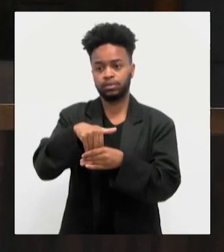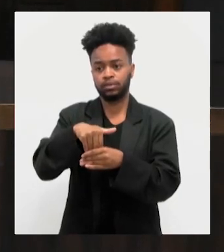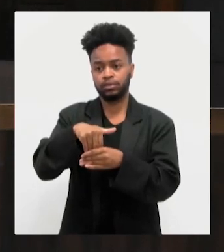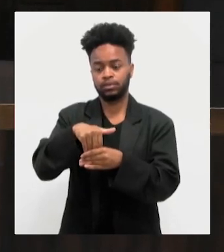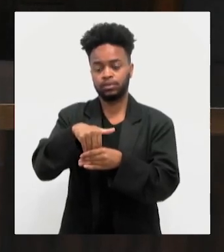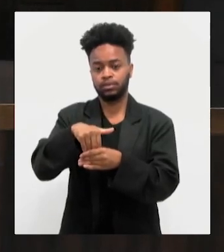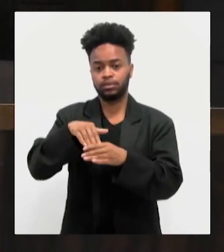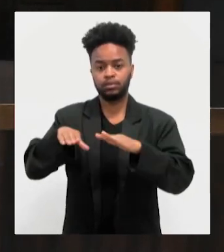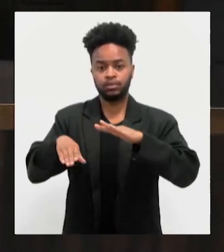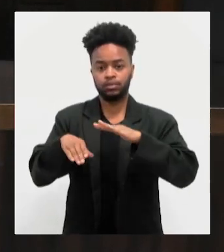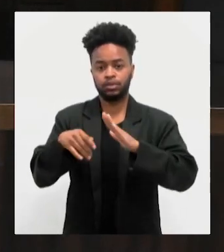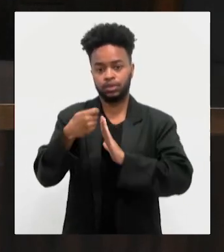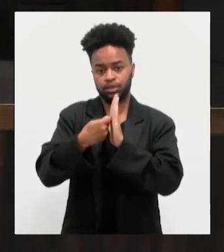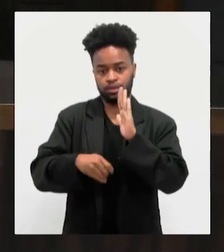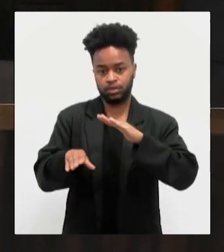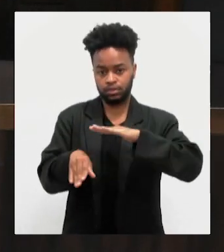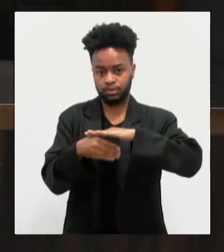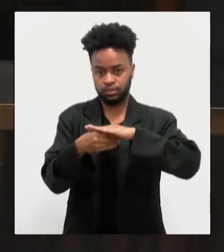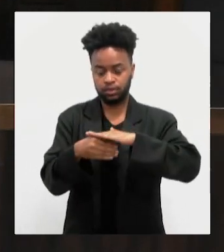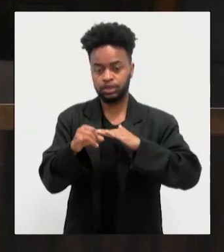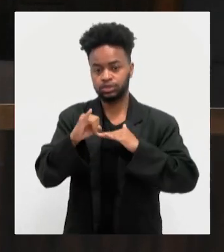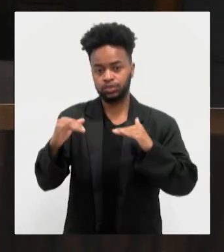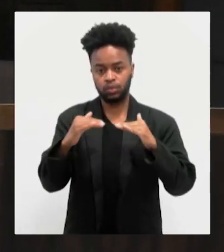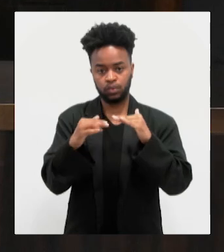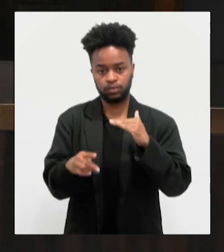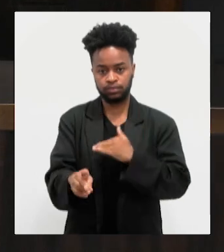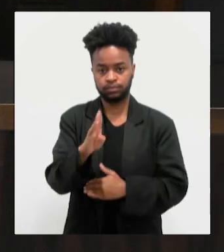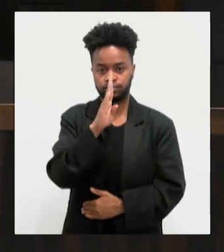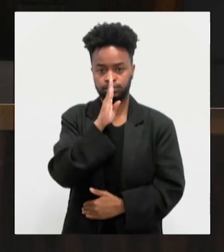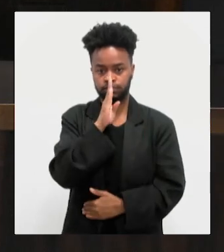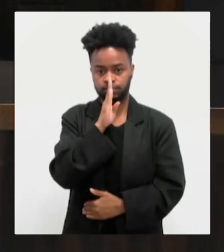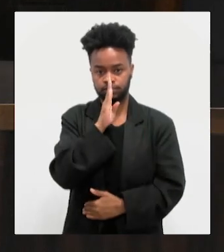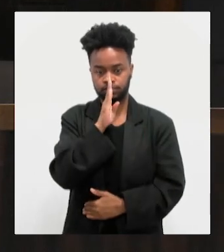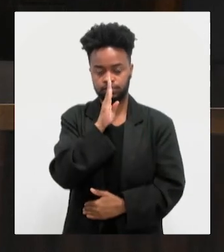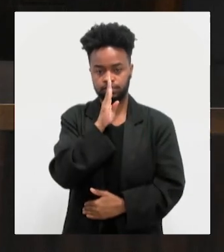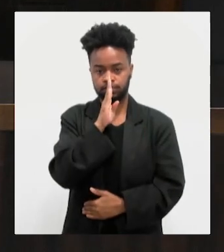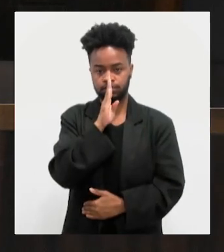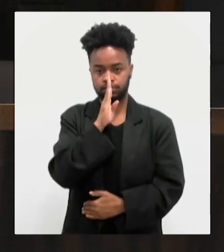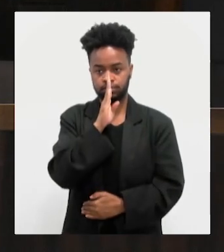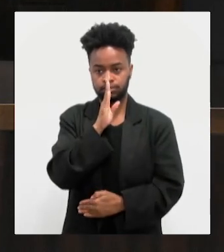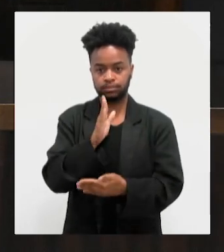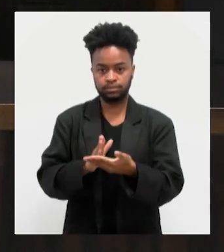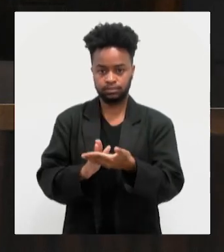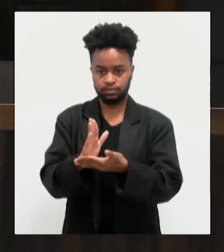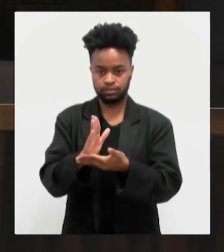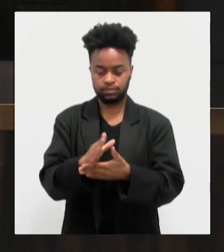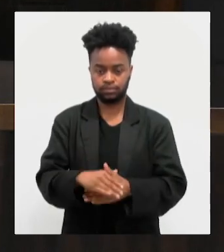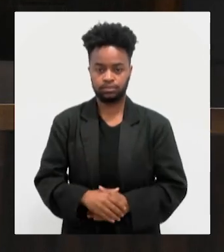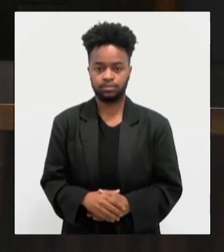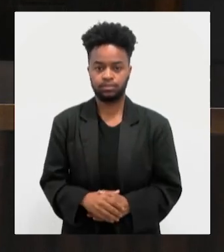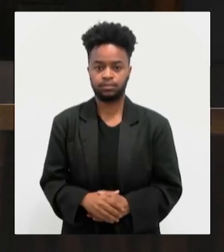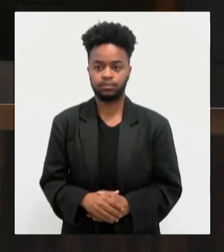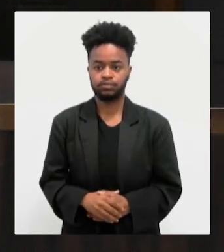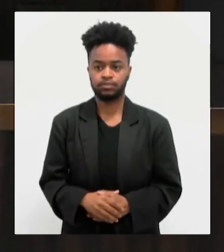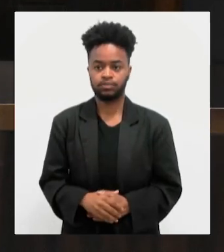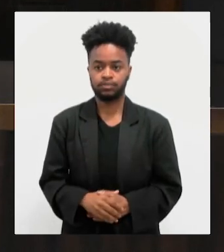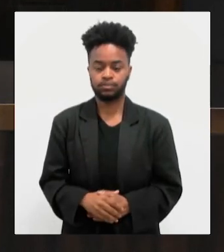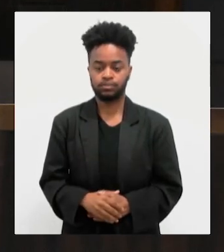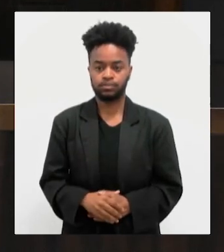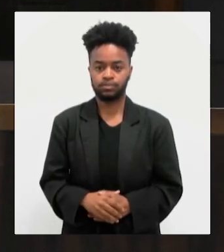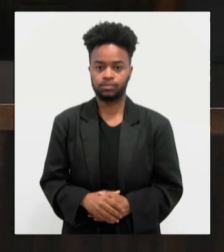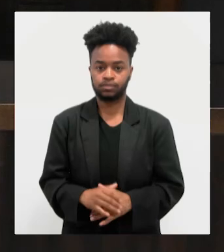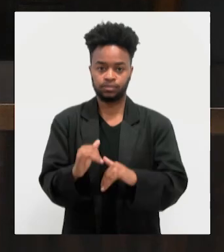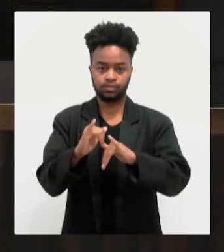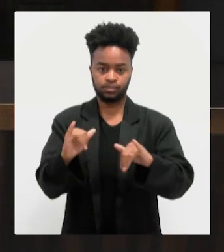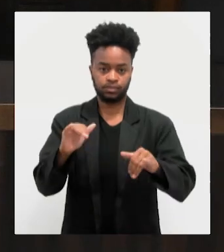A emenda de redação. Os senhores que aprovam, permaneça como estão. Aprovado. Declaração,